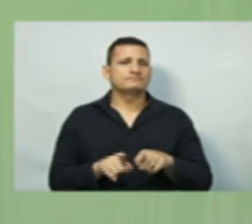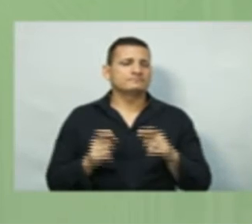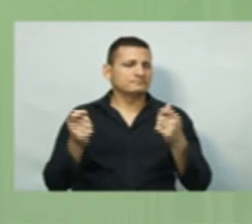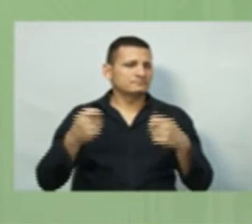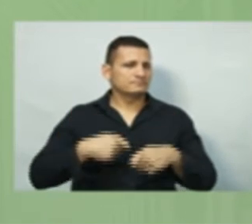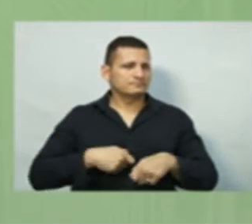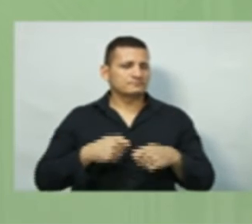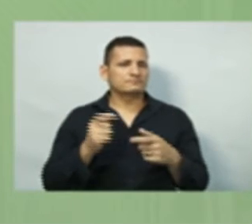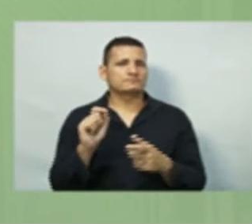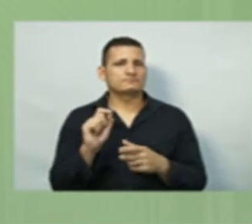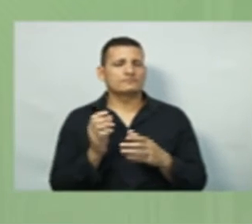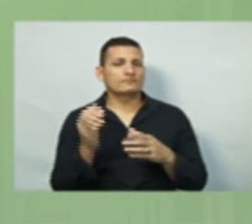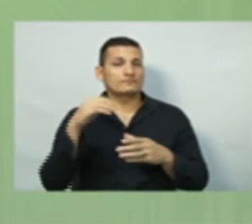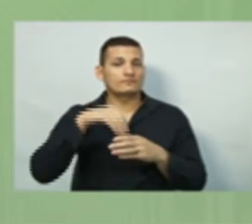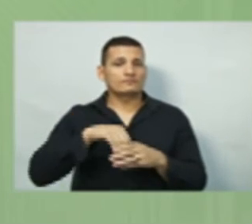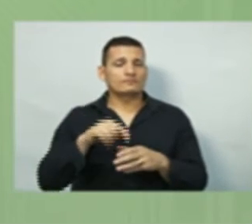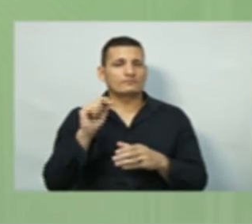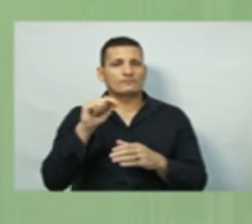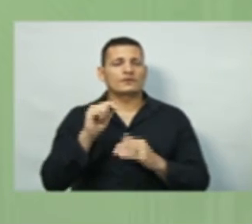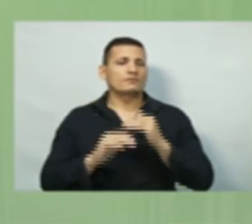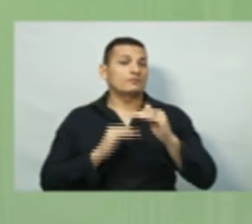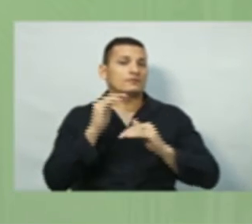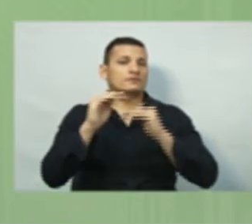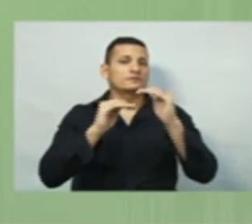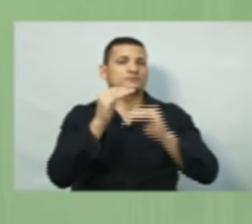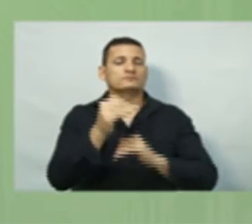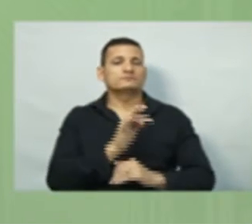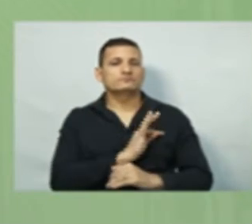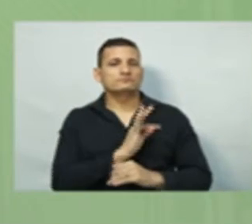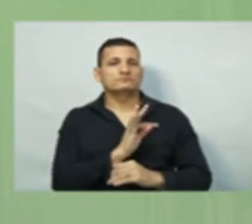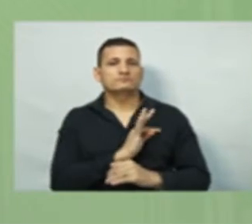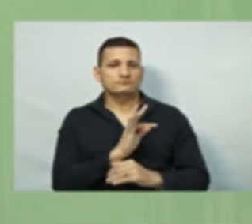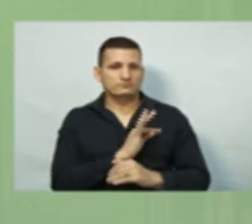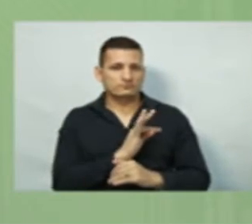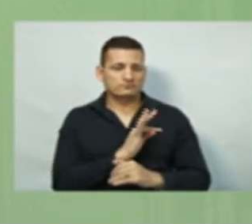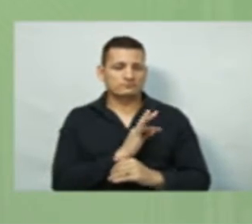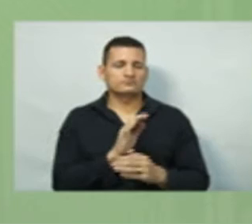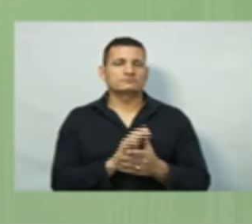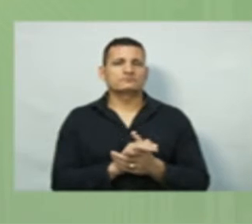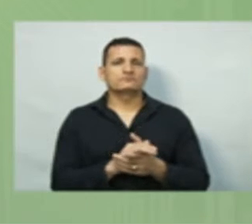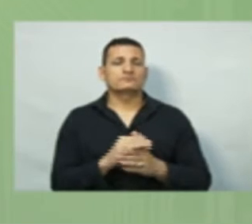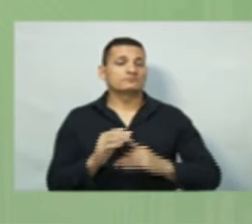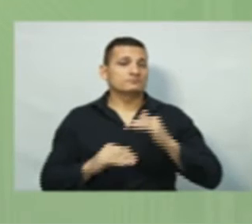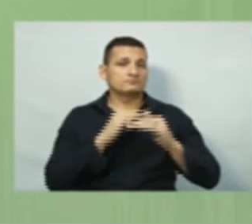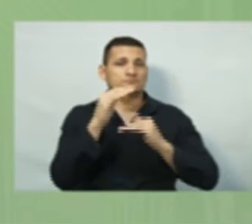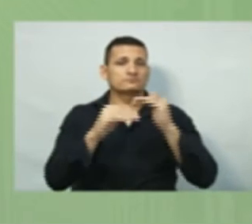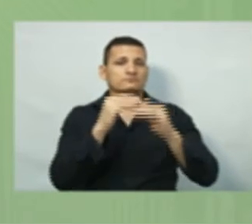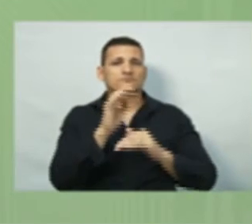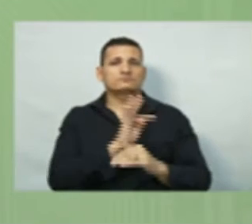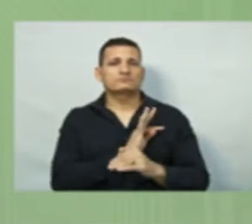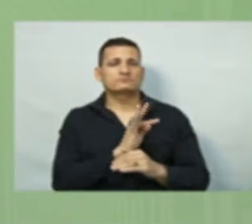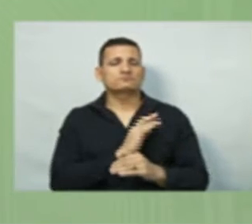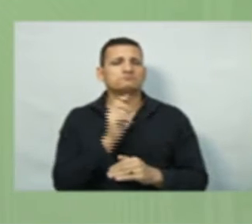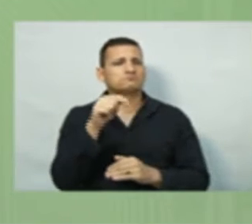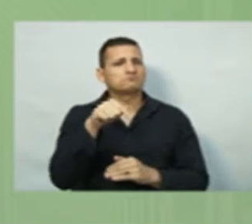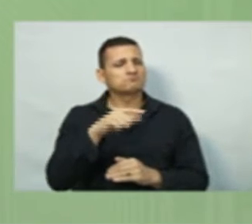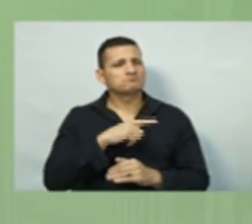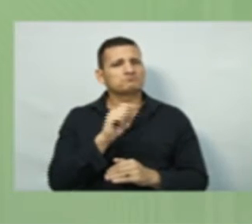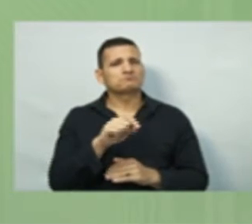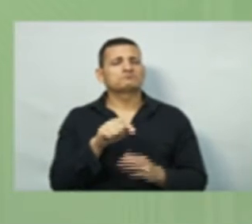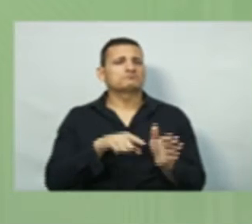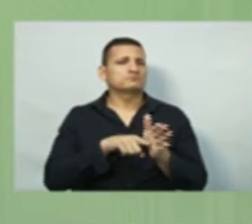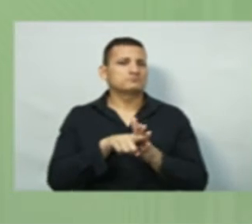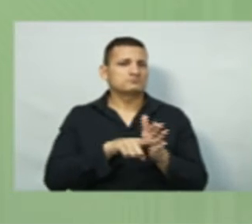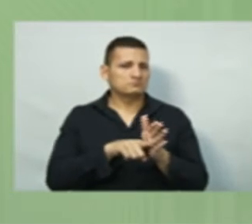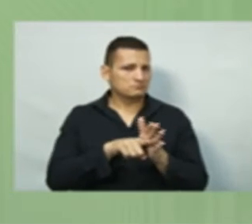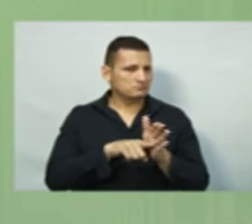de incorporação de progresso técnico à produção. A questão de progresso técnico está ligada à pesquisa e desenvolvimento, a gente usa muito